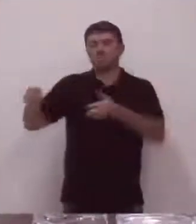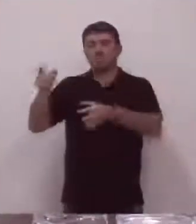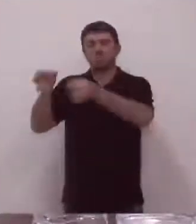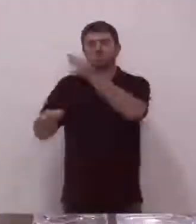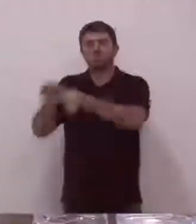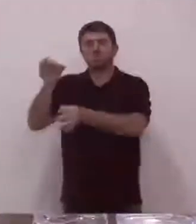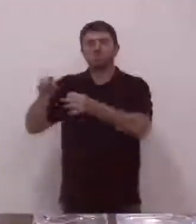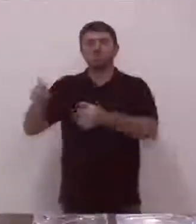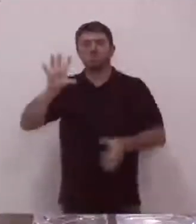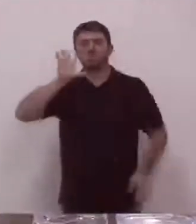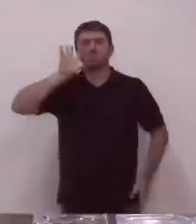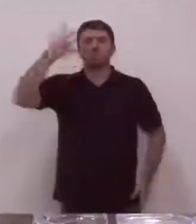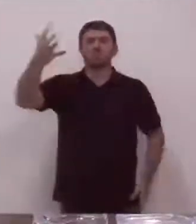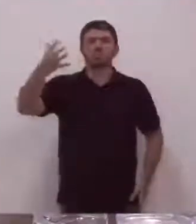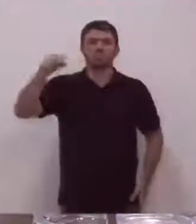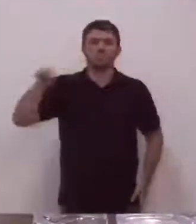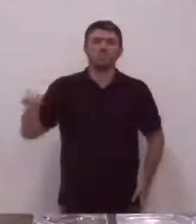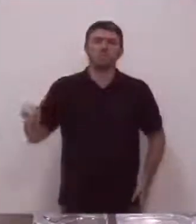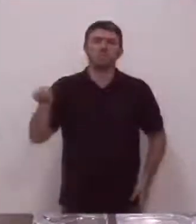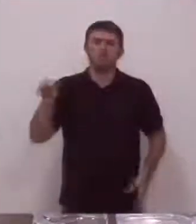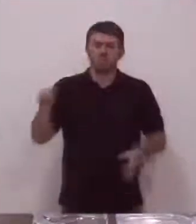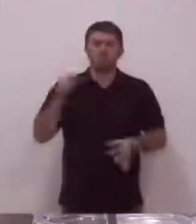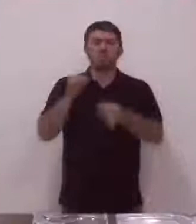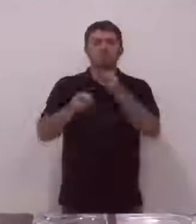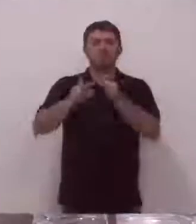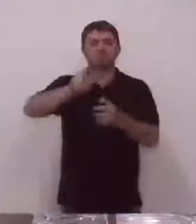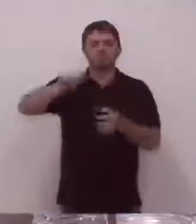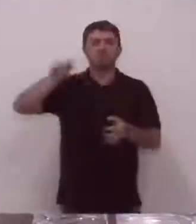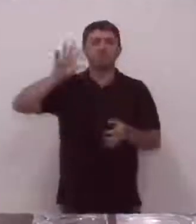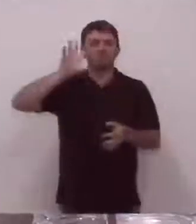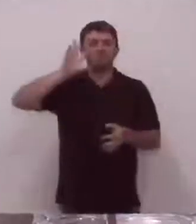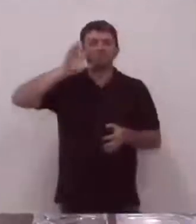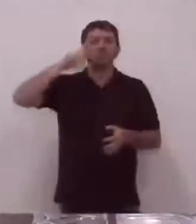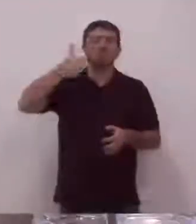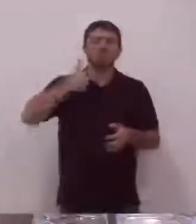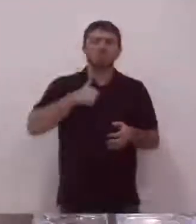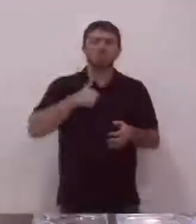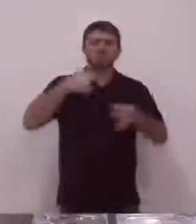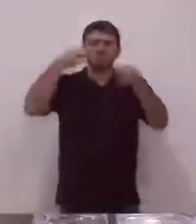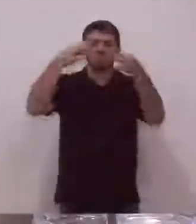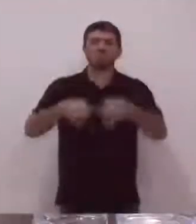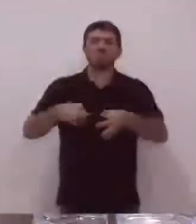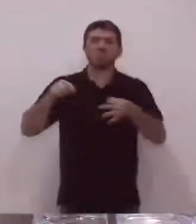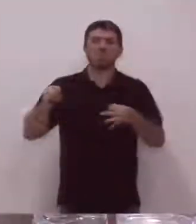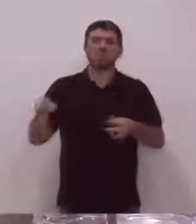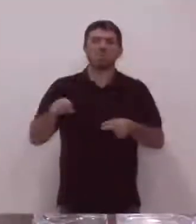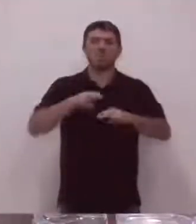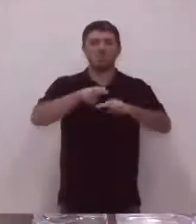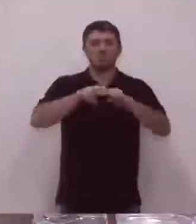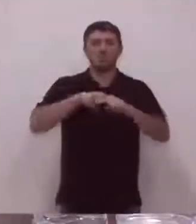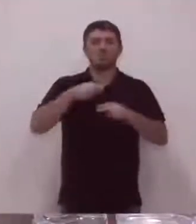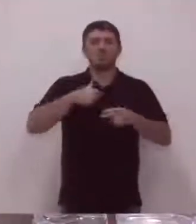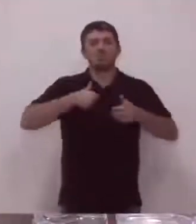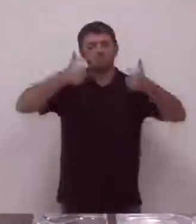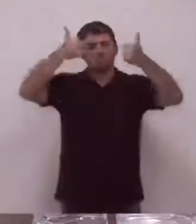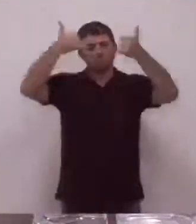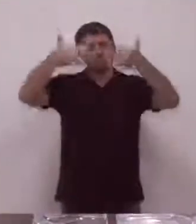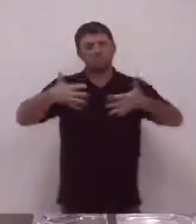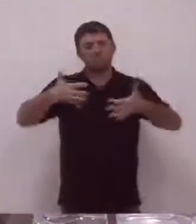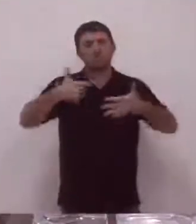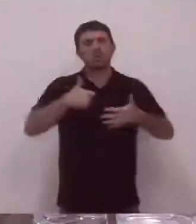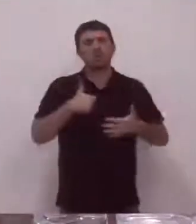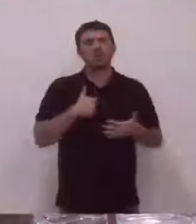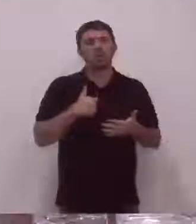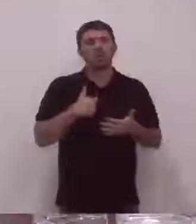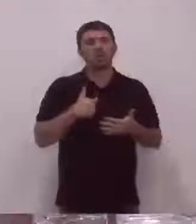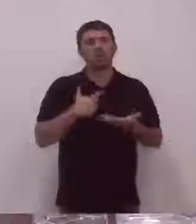o será, viu, vereador Carlinhos, eu tenho certeza disso. Por isso, a minha justificativa de voto pela rejeição